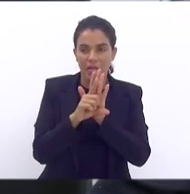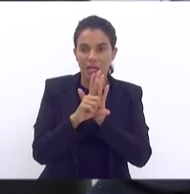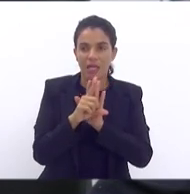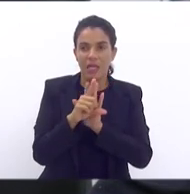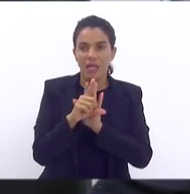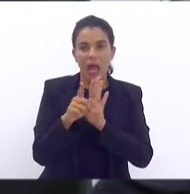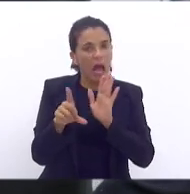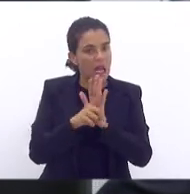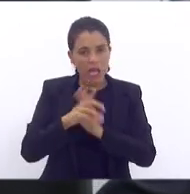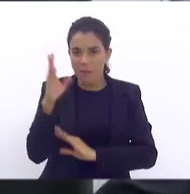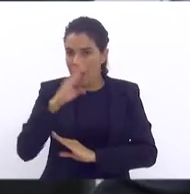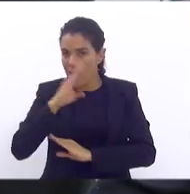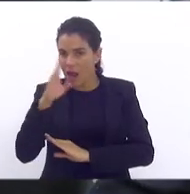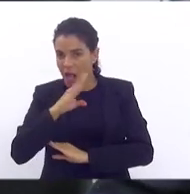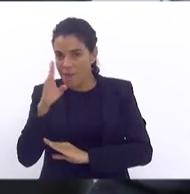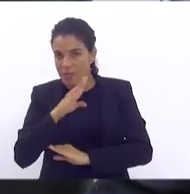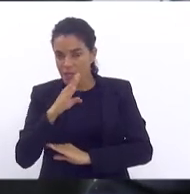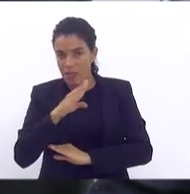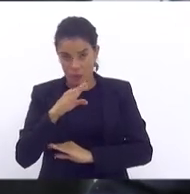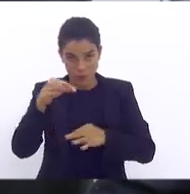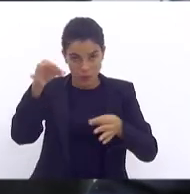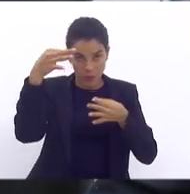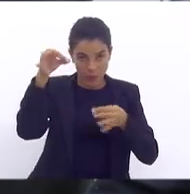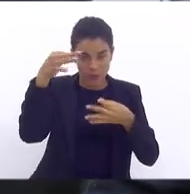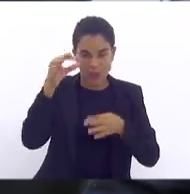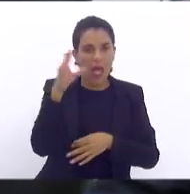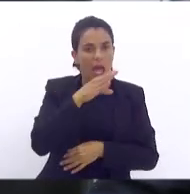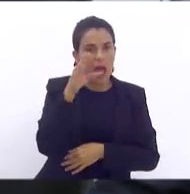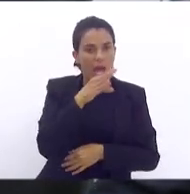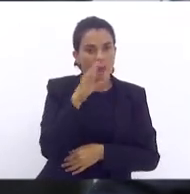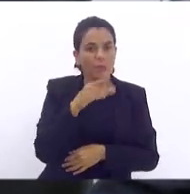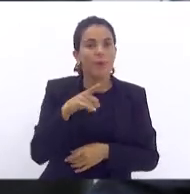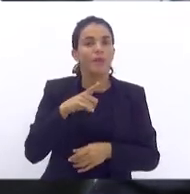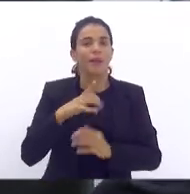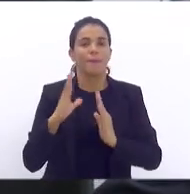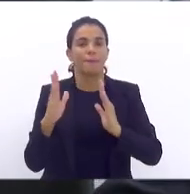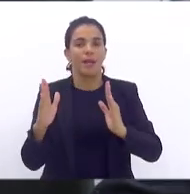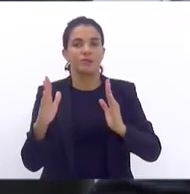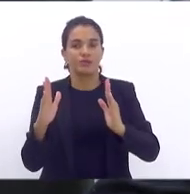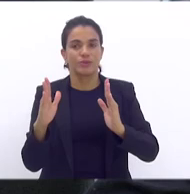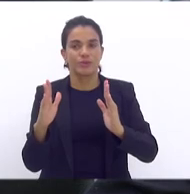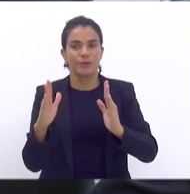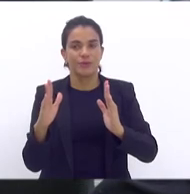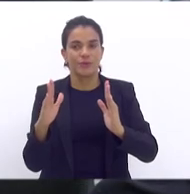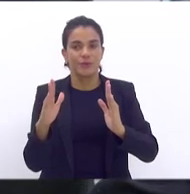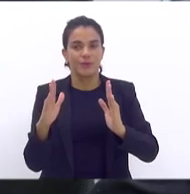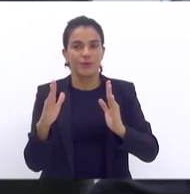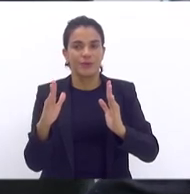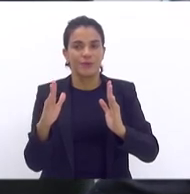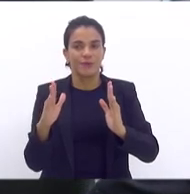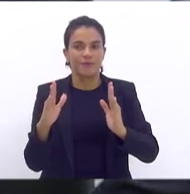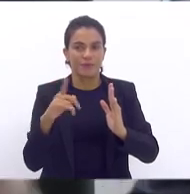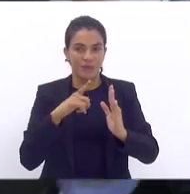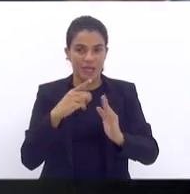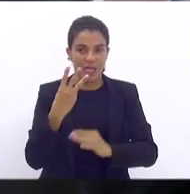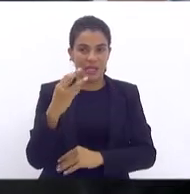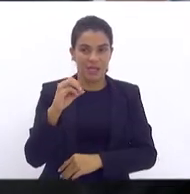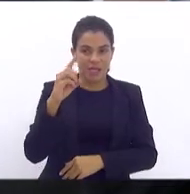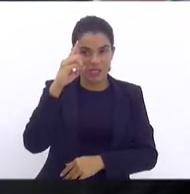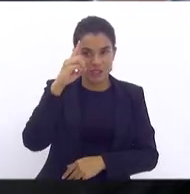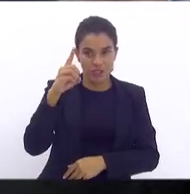rápida. No papel, ela é mais rápida. Porque aqui dá prazo. Se eu for buscar aqui, eu vou dizer que dá prazo. Tem 30